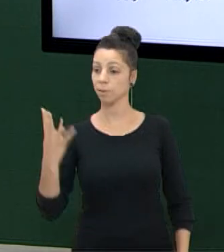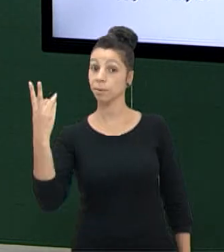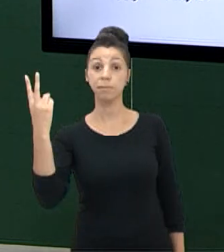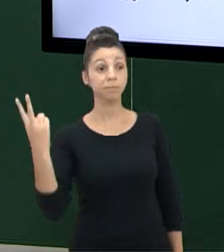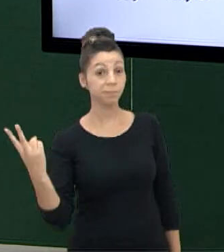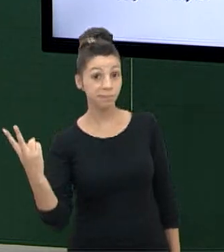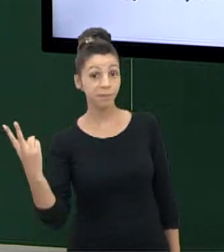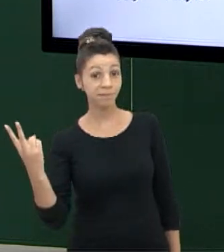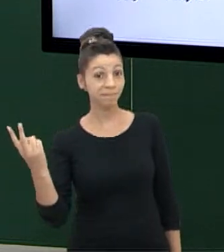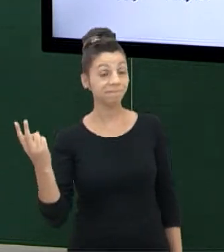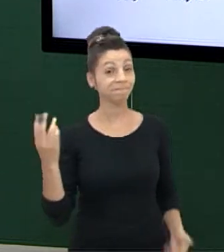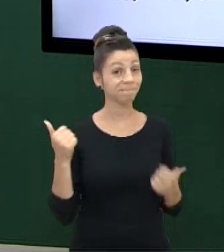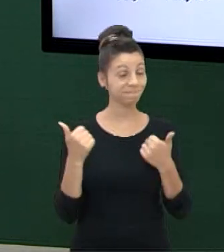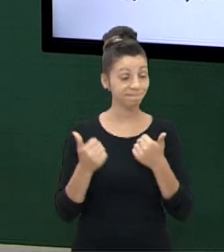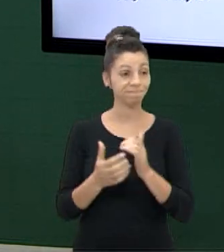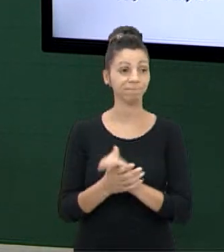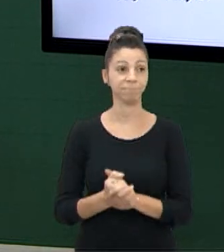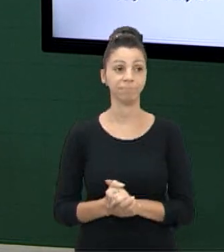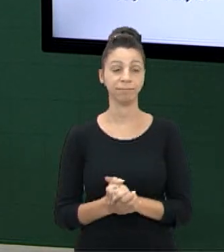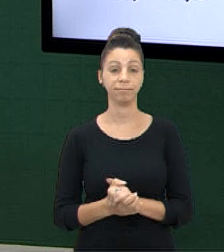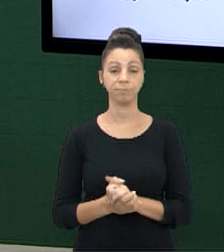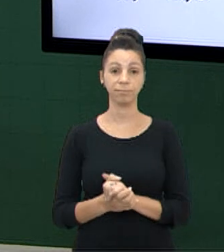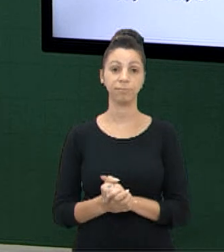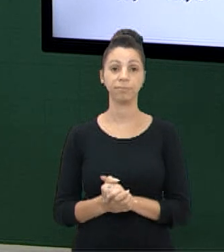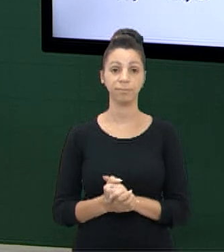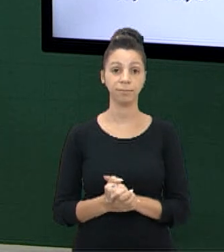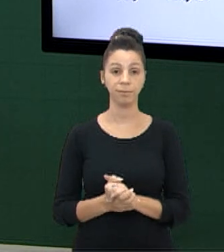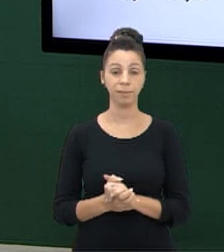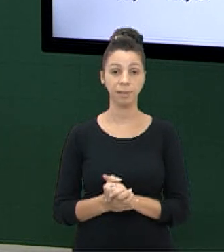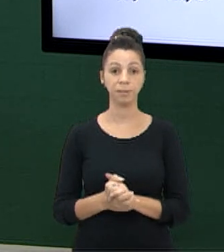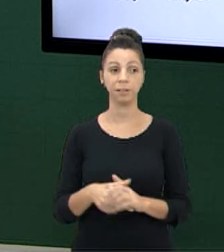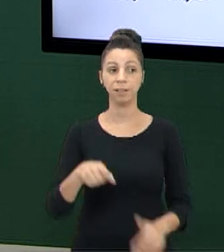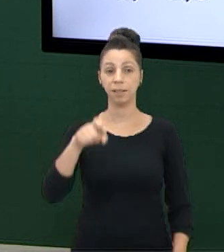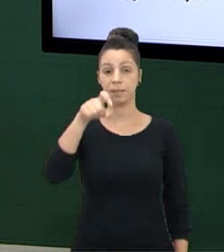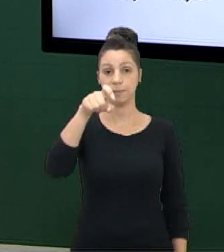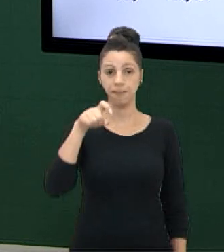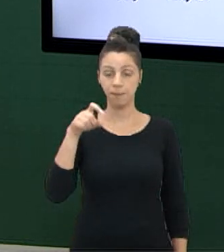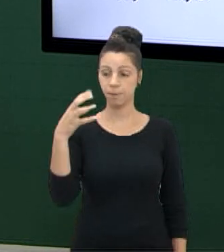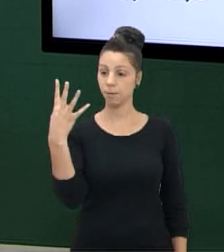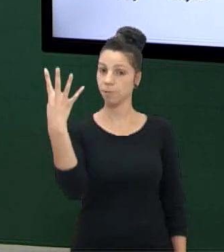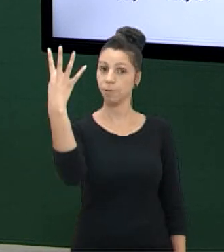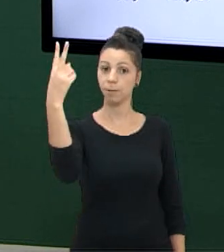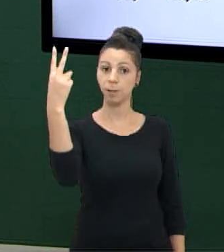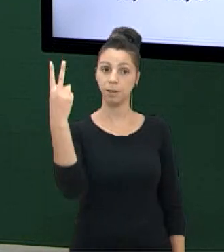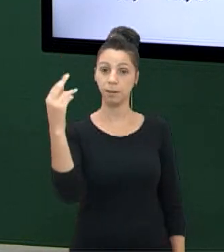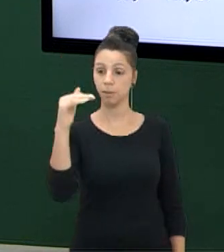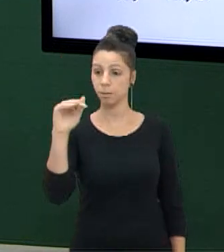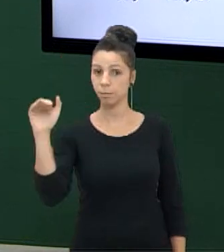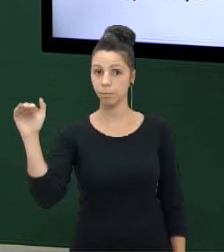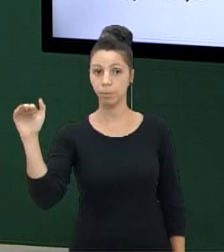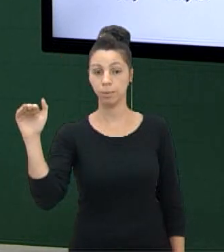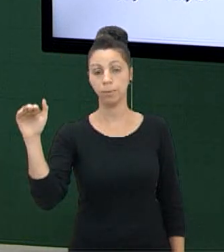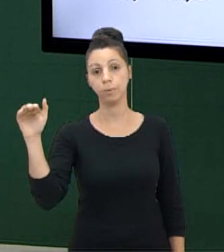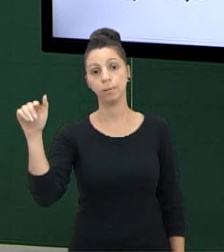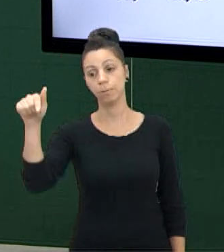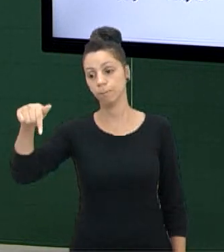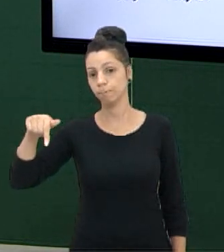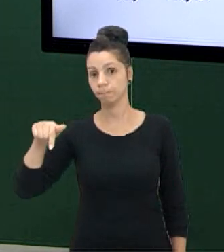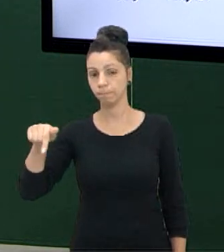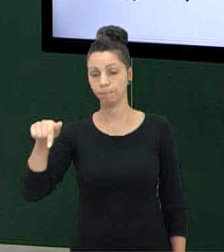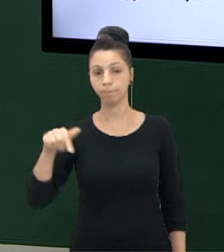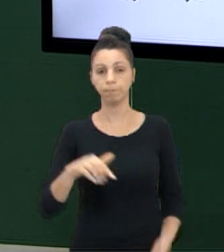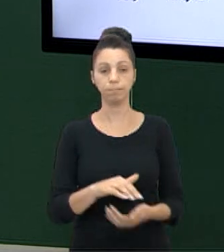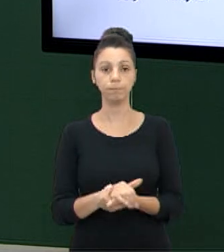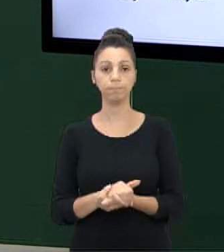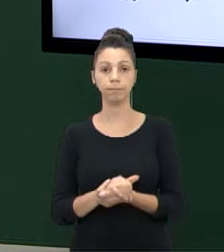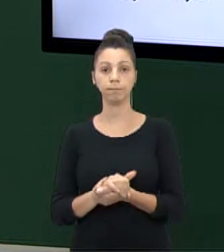42. Muito bem. Sendo assim, x equivale a 42 divididos por 7. E